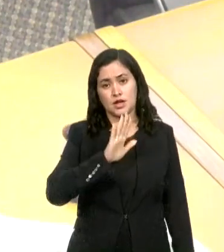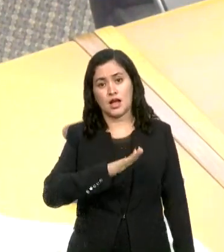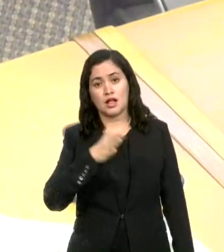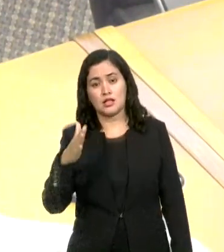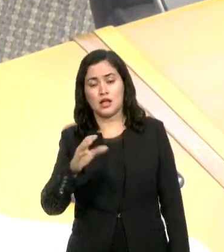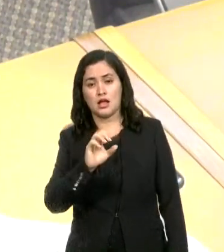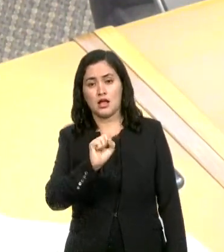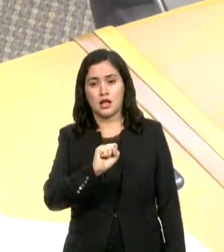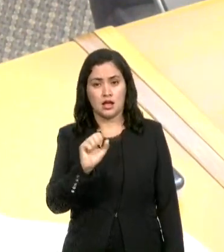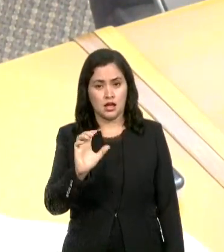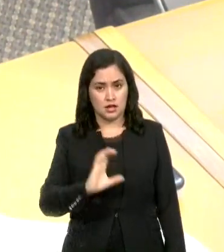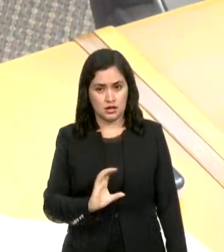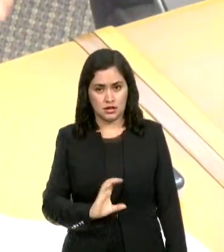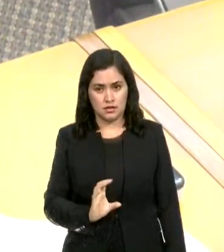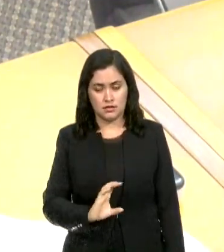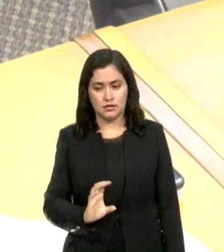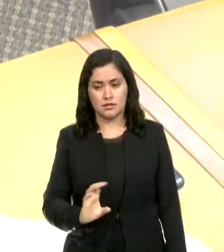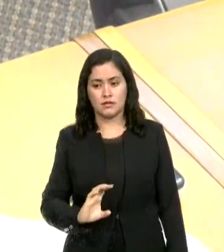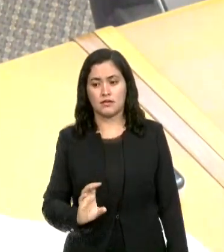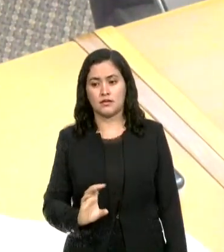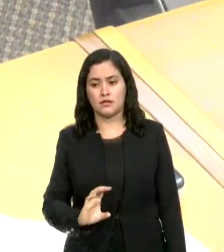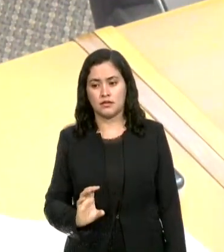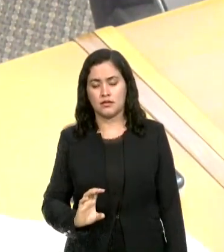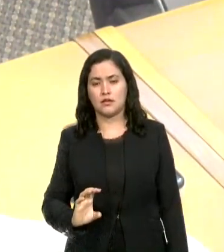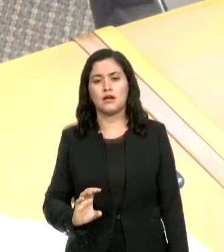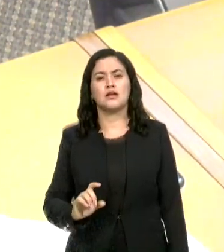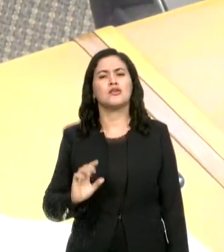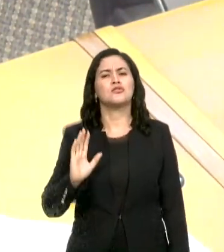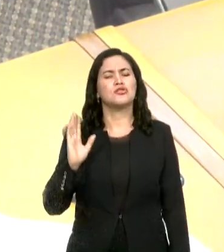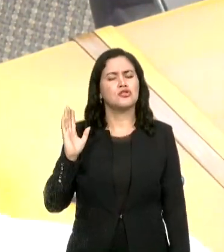Sailândia, algo reivindicado